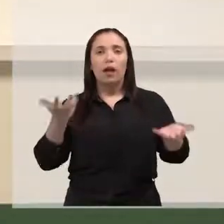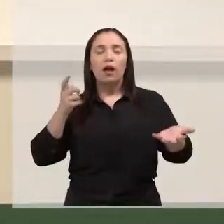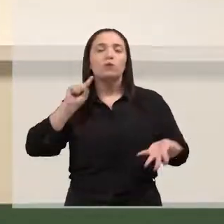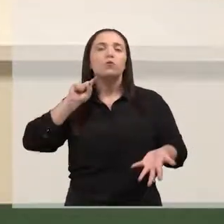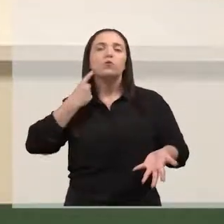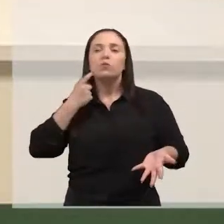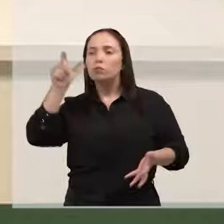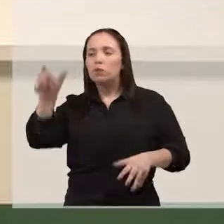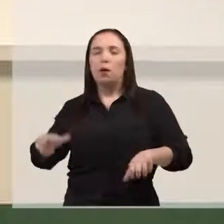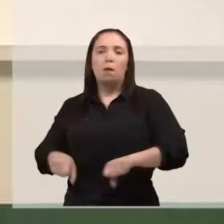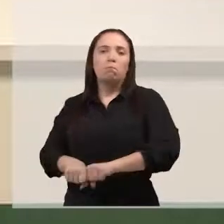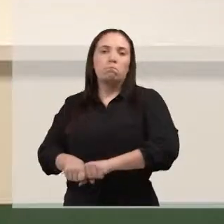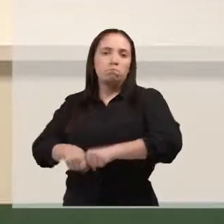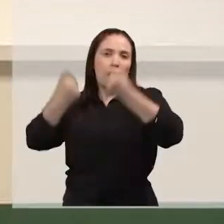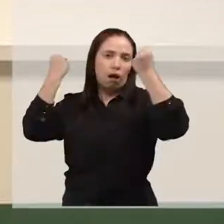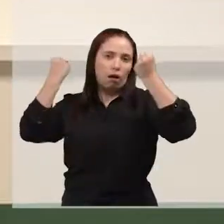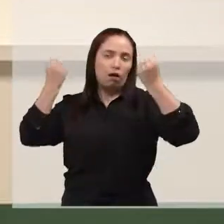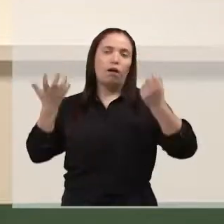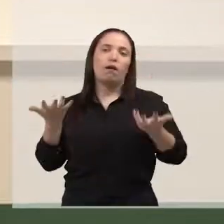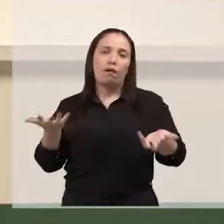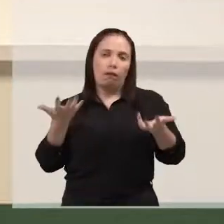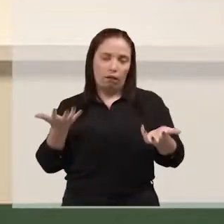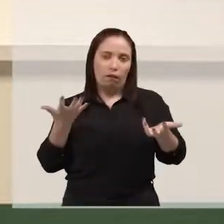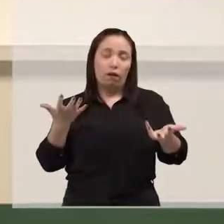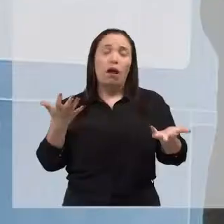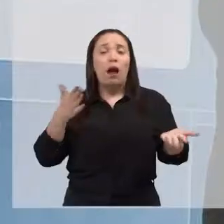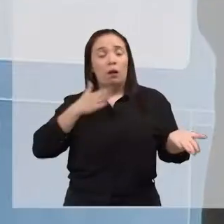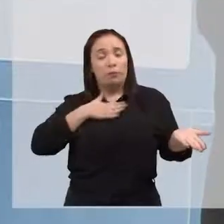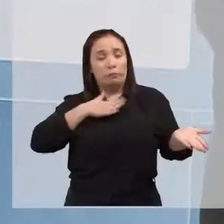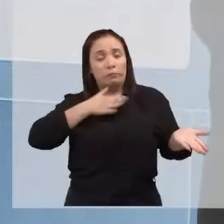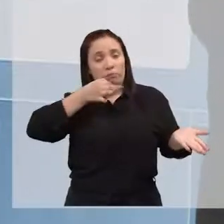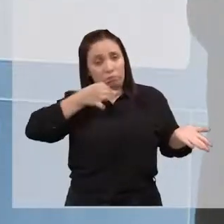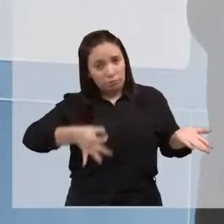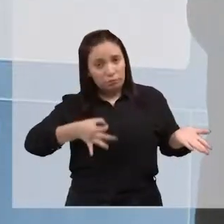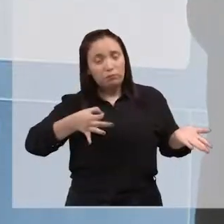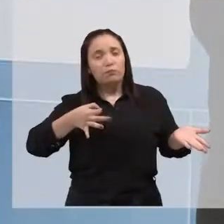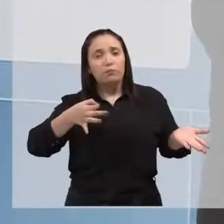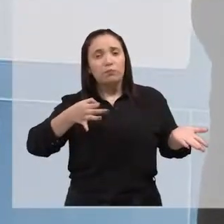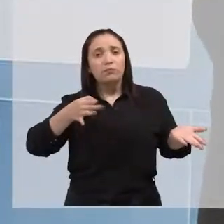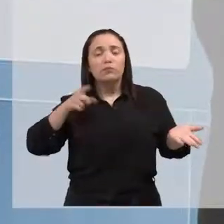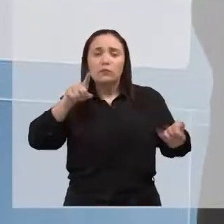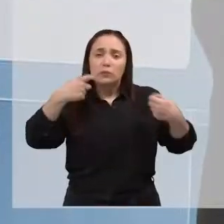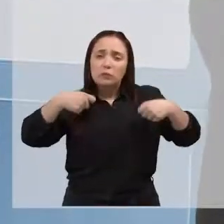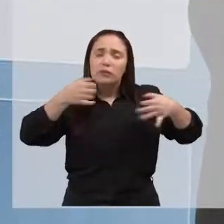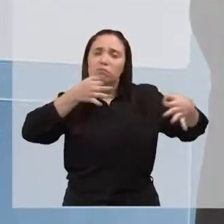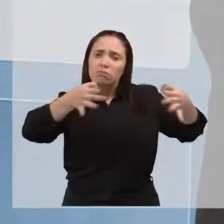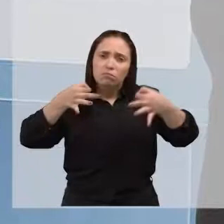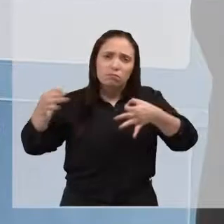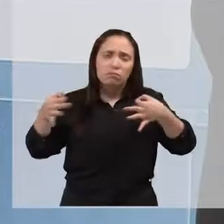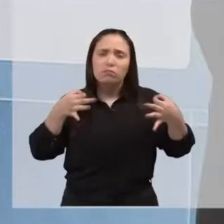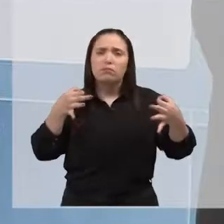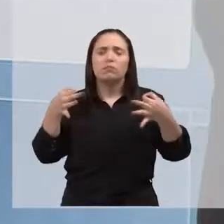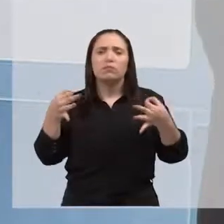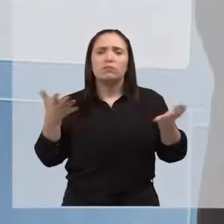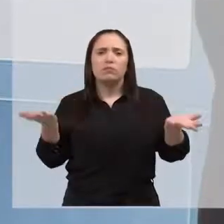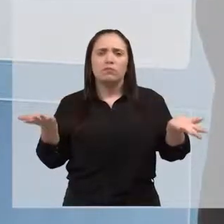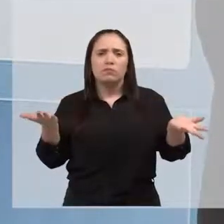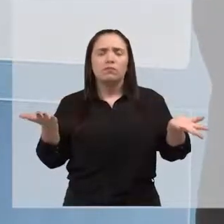reputações. Né? A destruição de reputações, mediaticamente. E eu acho que essa história precisa ser discutida. No Brasil chegou ao extremo.